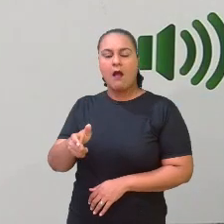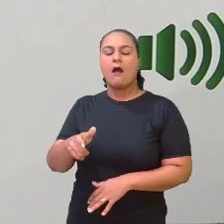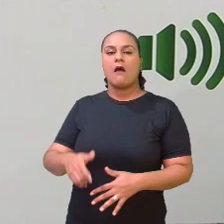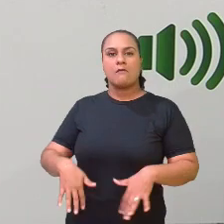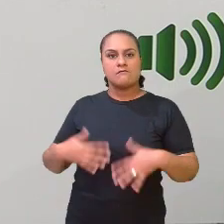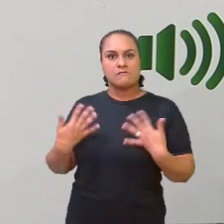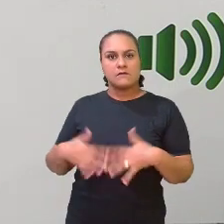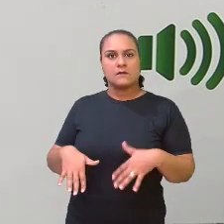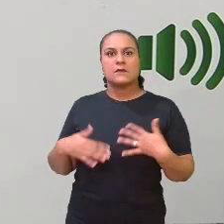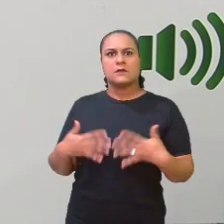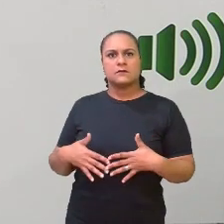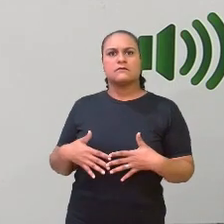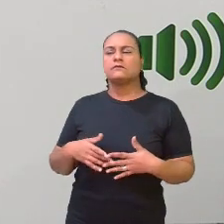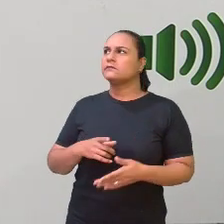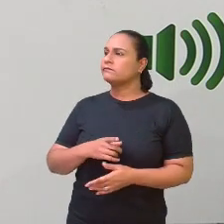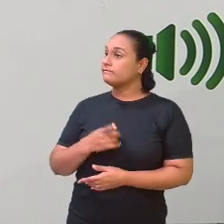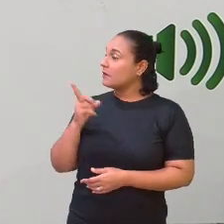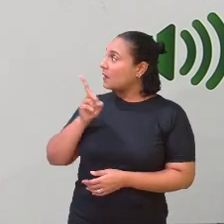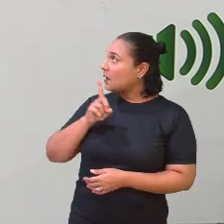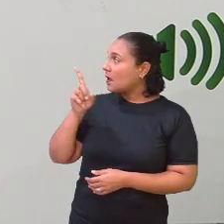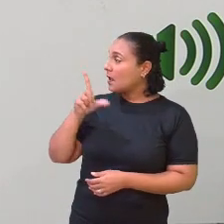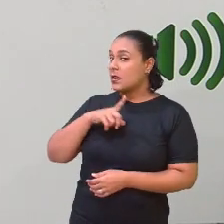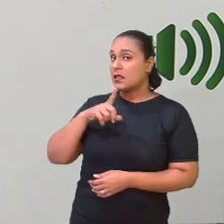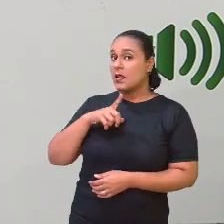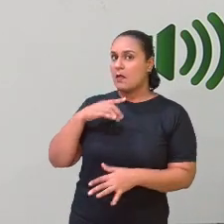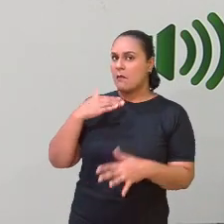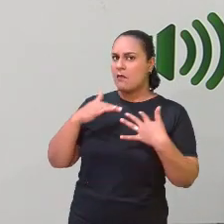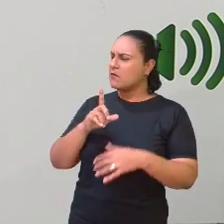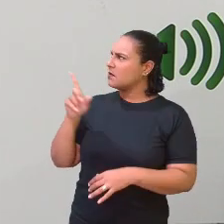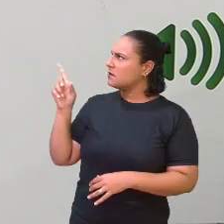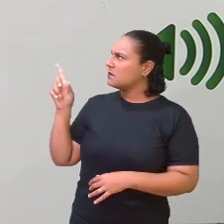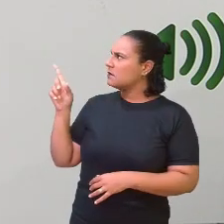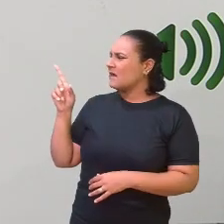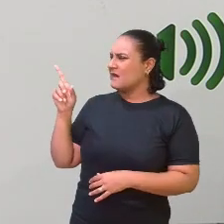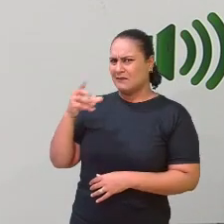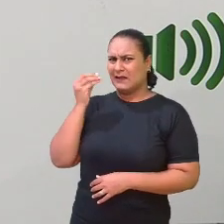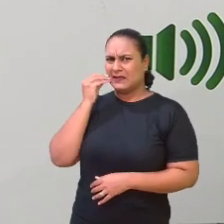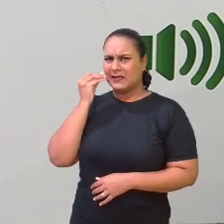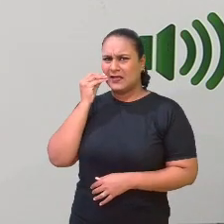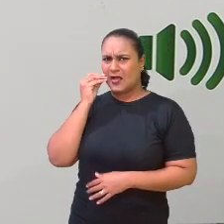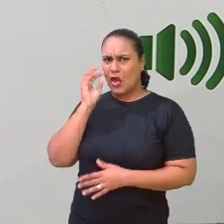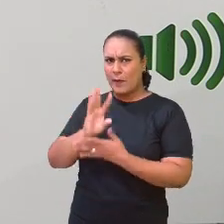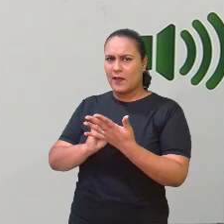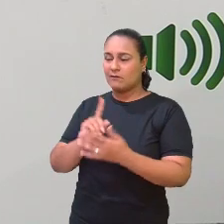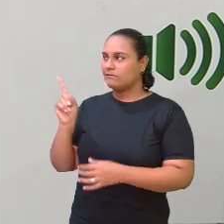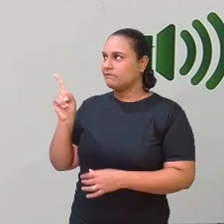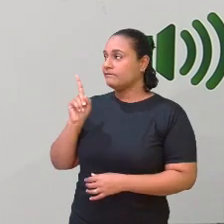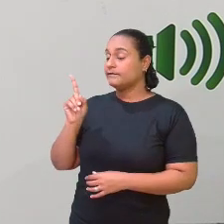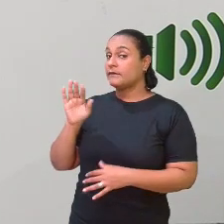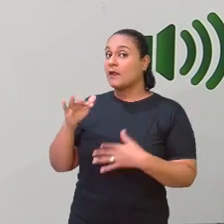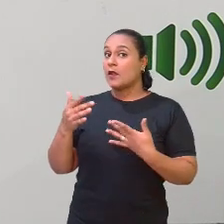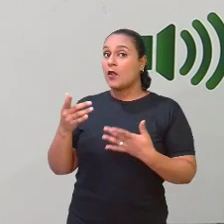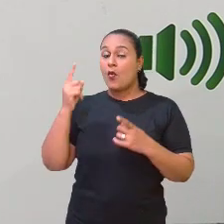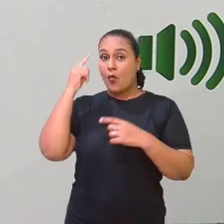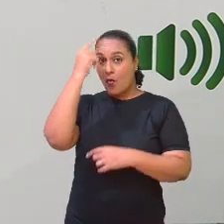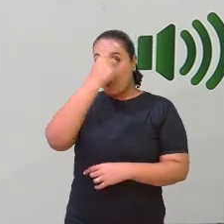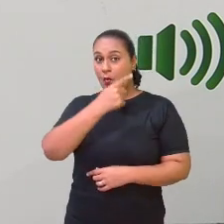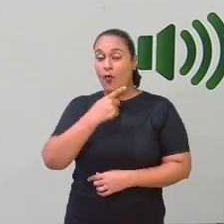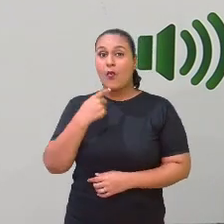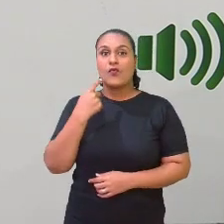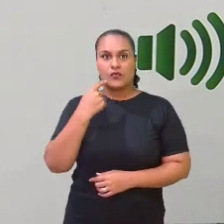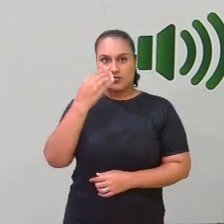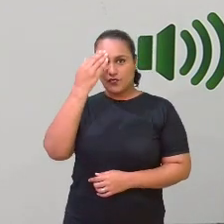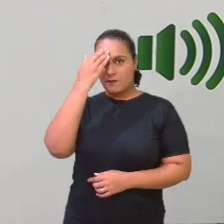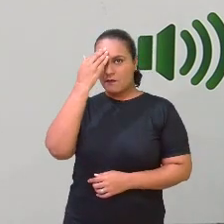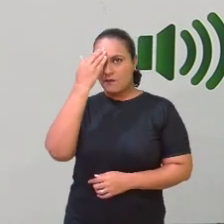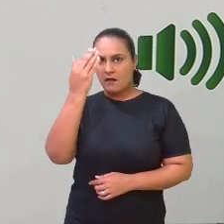de eles ficarem com o corpo assim todo torto e virado assim para frente, dá uma dor danada na perna, o rosto deles muitas vezes também ficava virado para